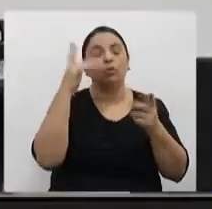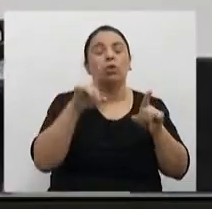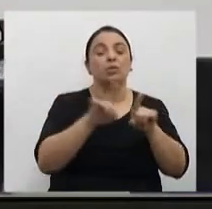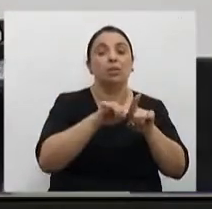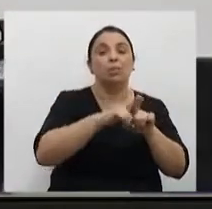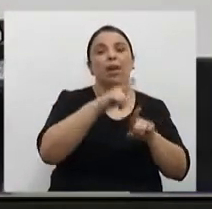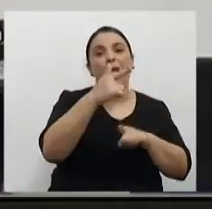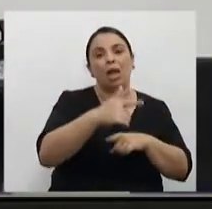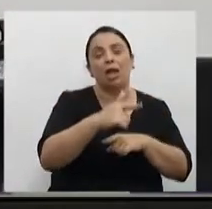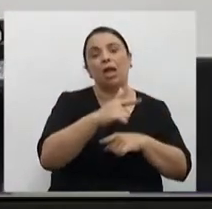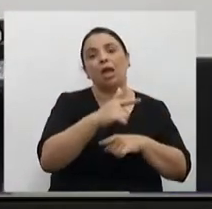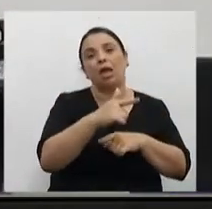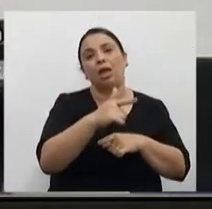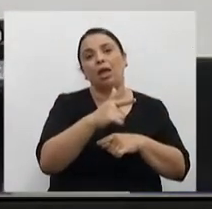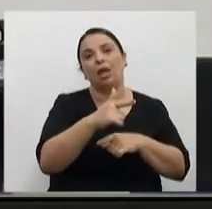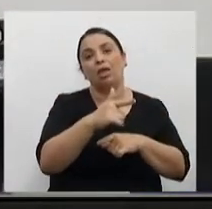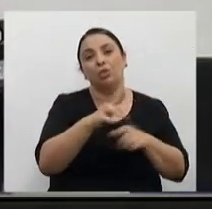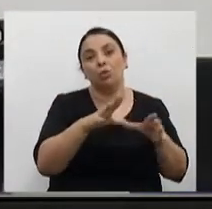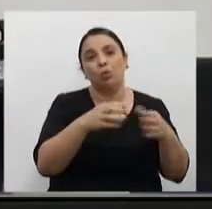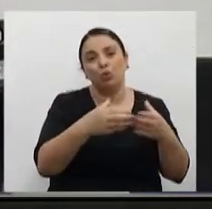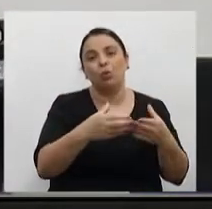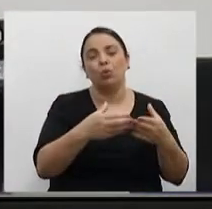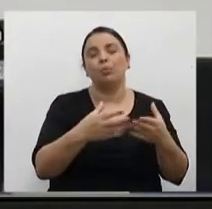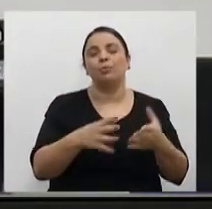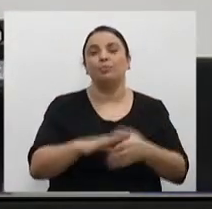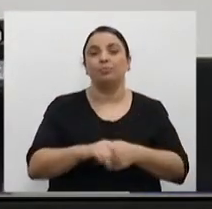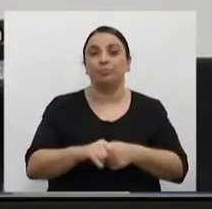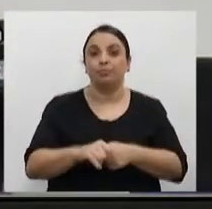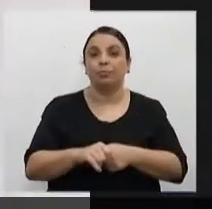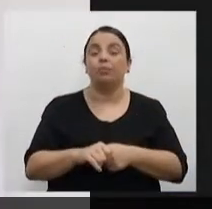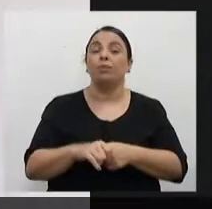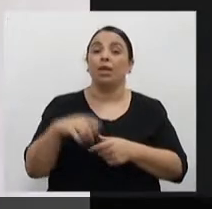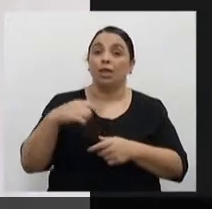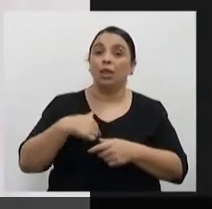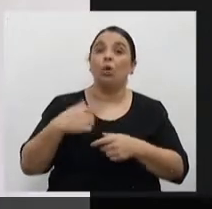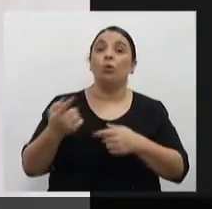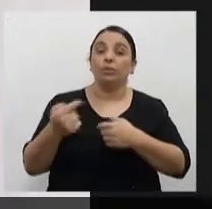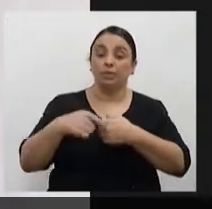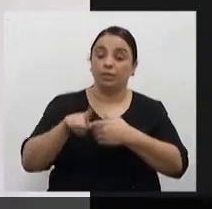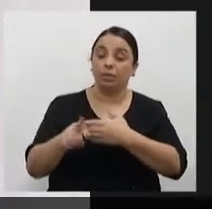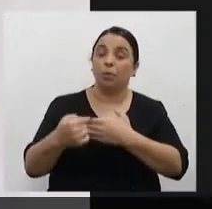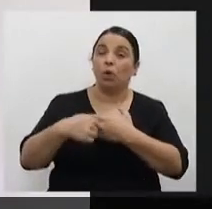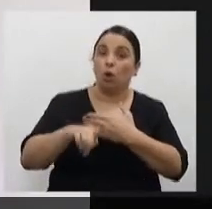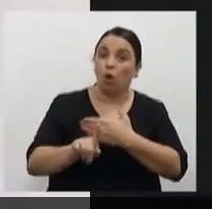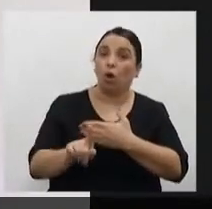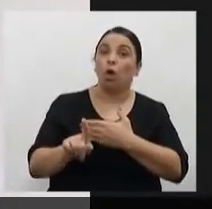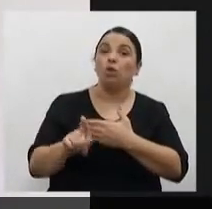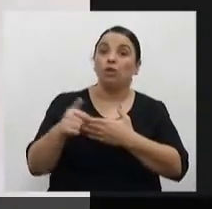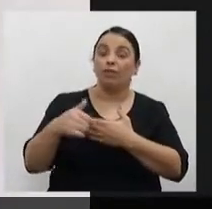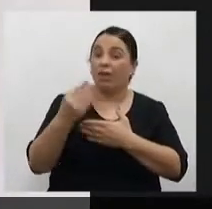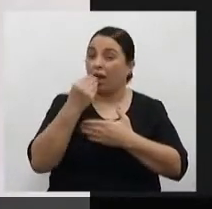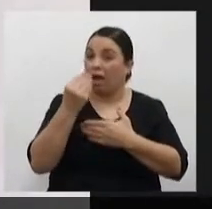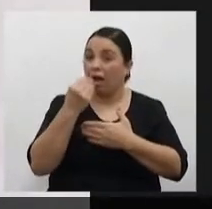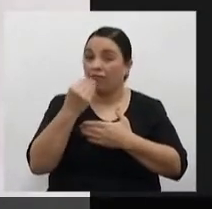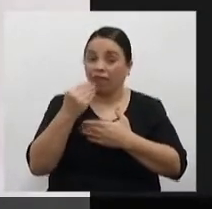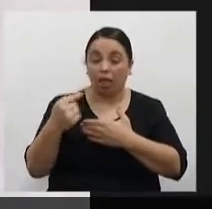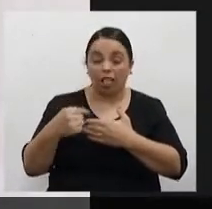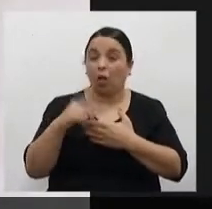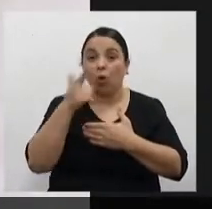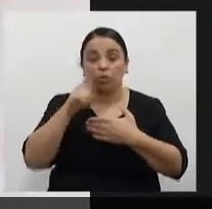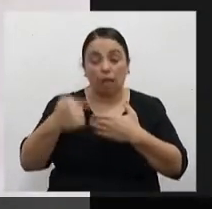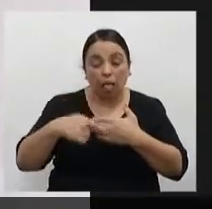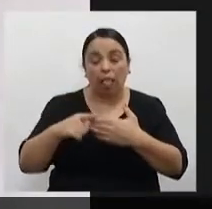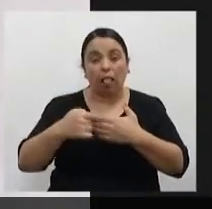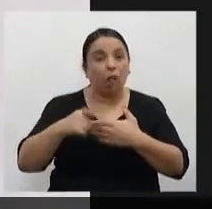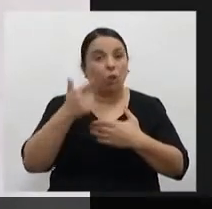conclua que atenuem as funções vitais de sistema imunológico em função desse mecanismo. Além de não possuir